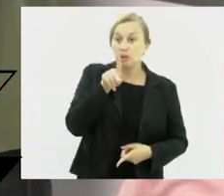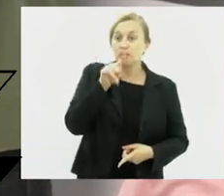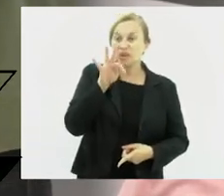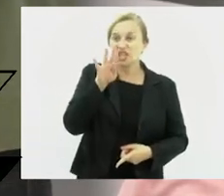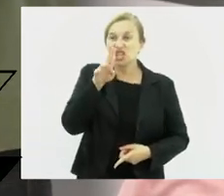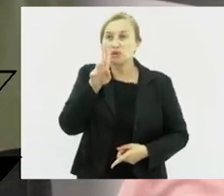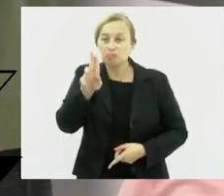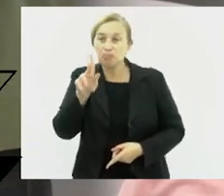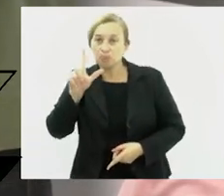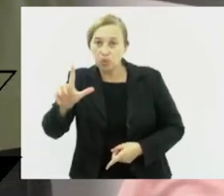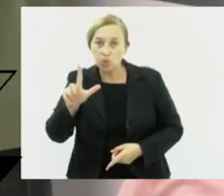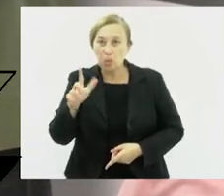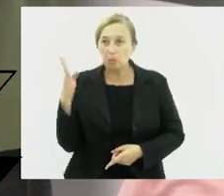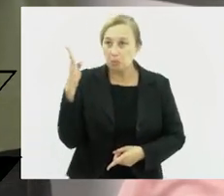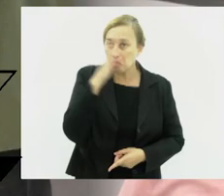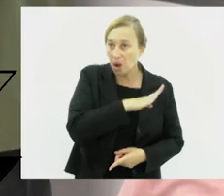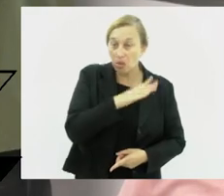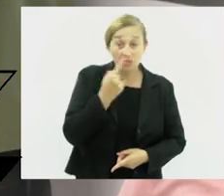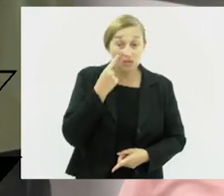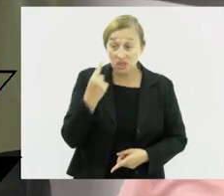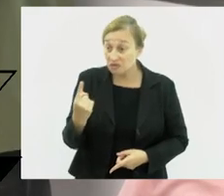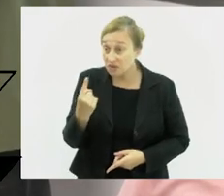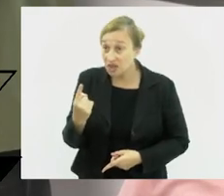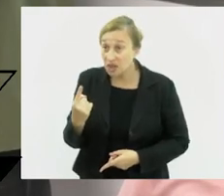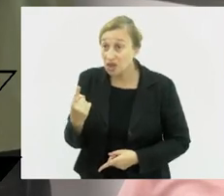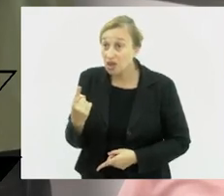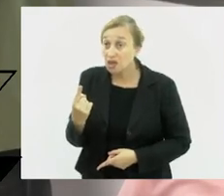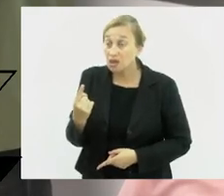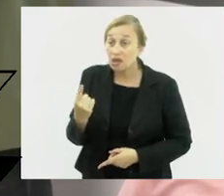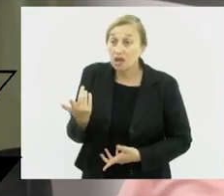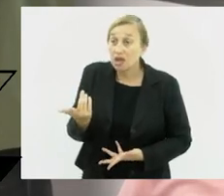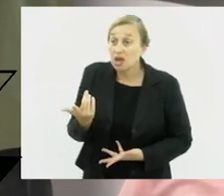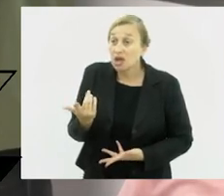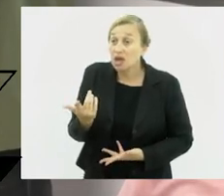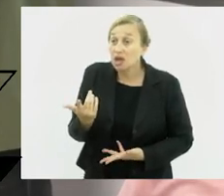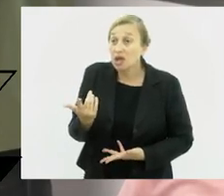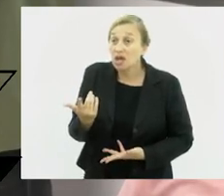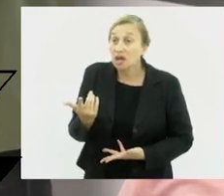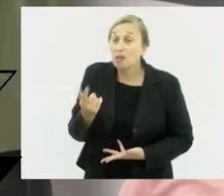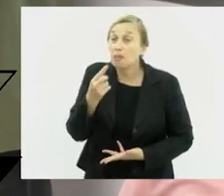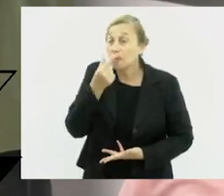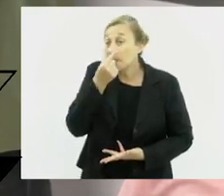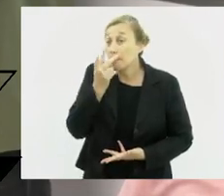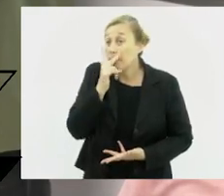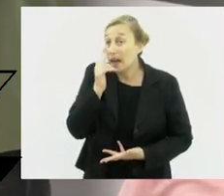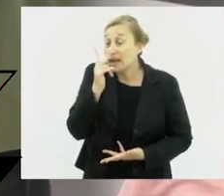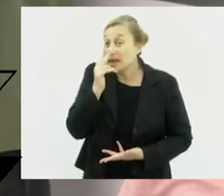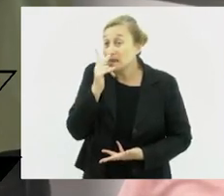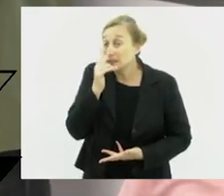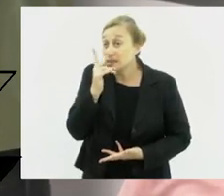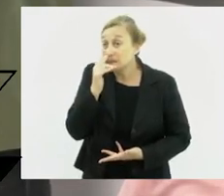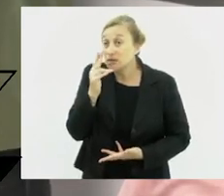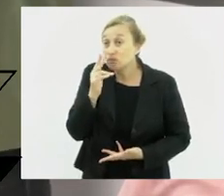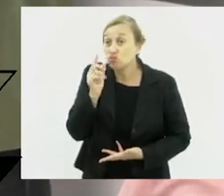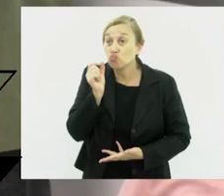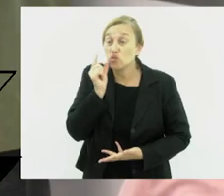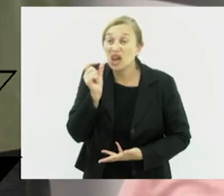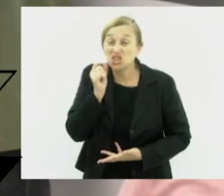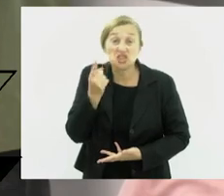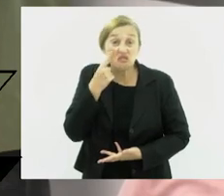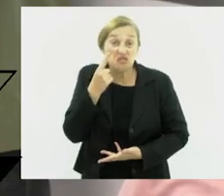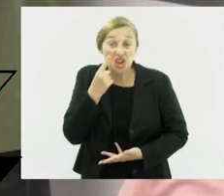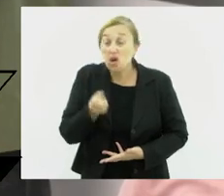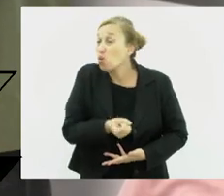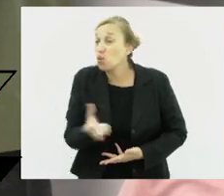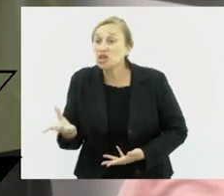isso, que é aquilo, tu chega lá, o bicho é um poodle. Né? Olha aí o especismo, né? E quantas vezes a gente